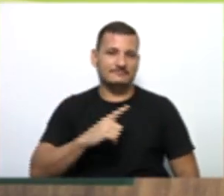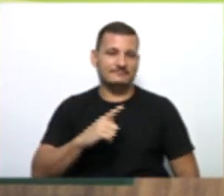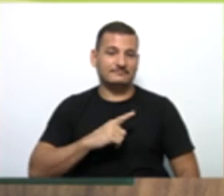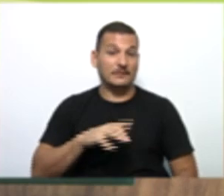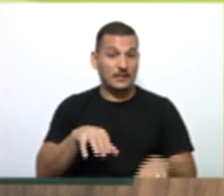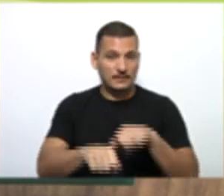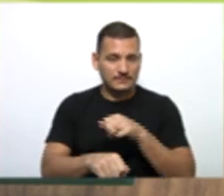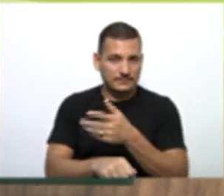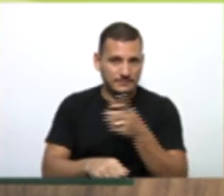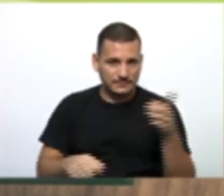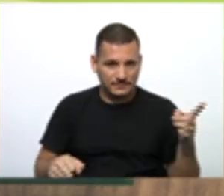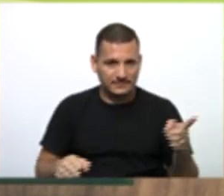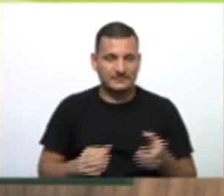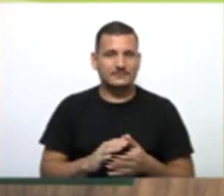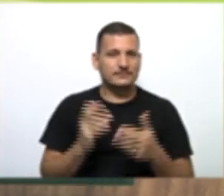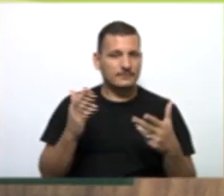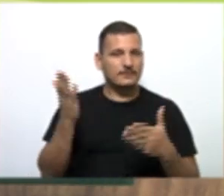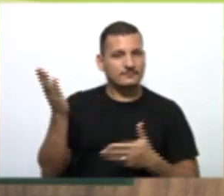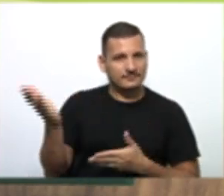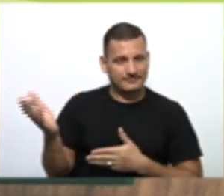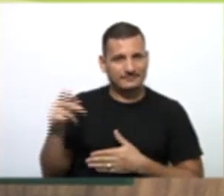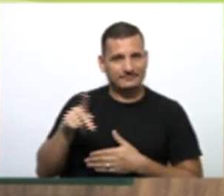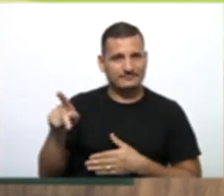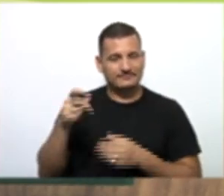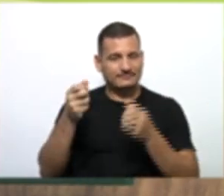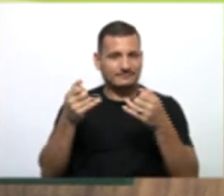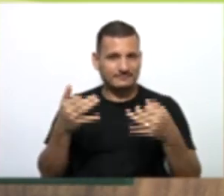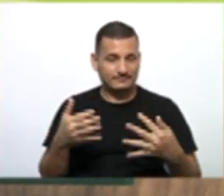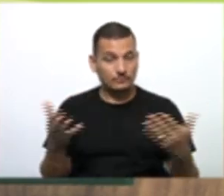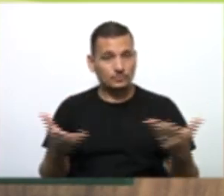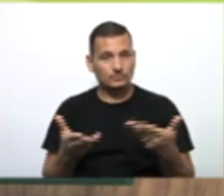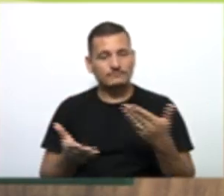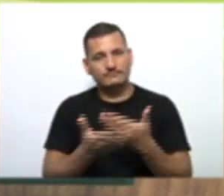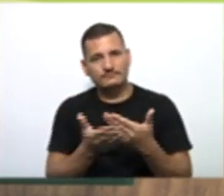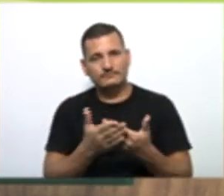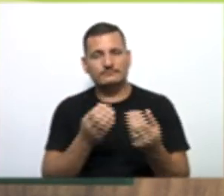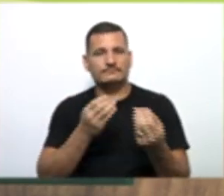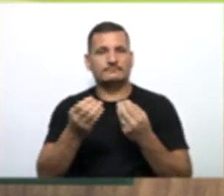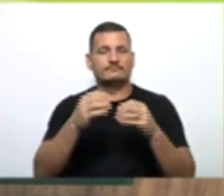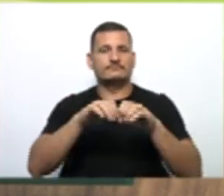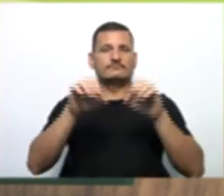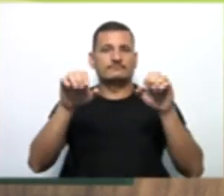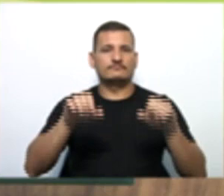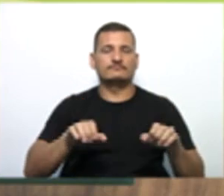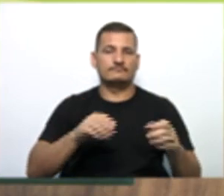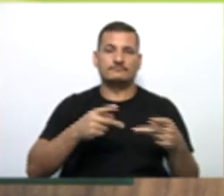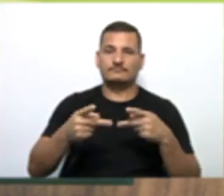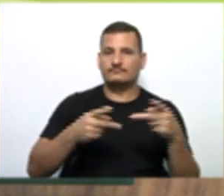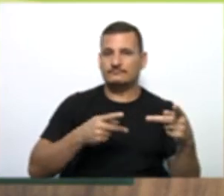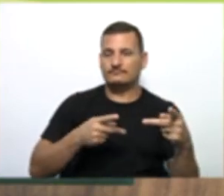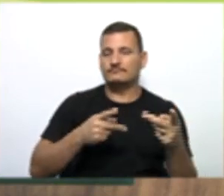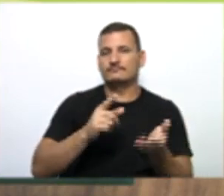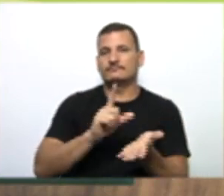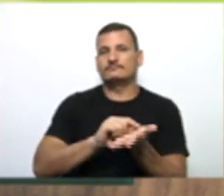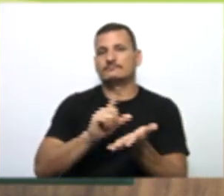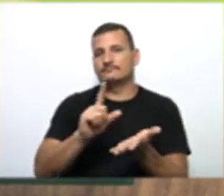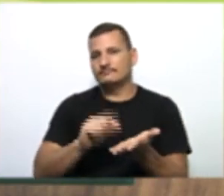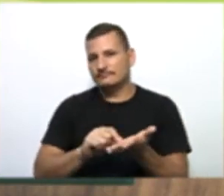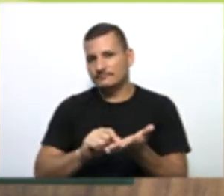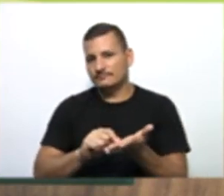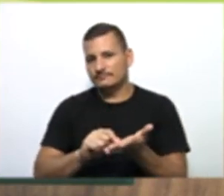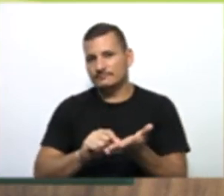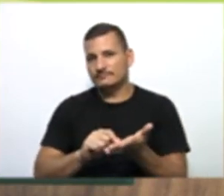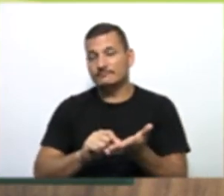vocês, né? Onde, como a professora Anabela já falou, vamos estudar a estruturação de projetos, de relatórios, de artigos científicos, algo